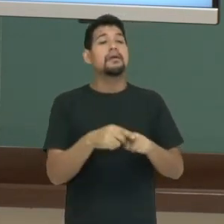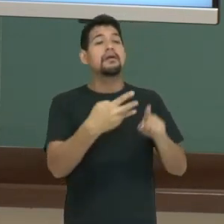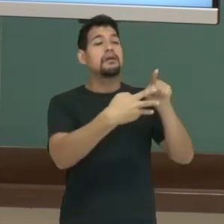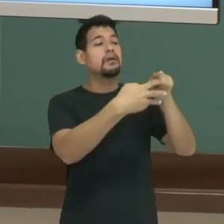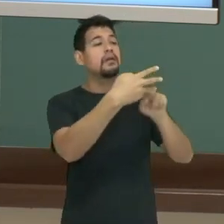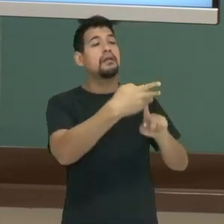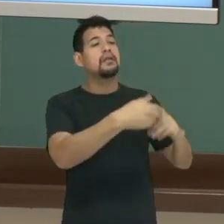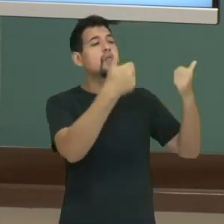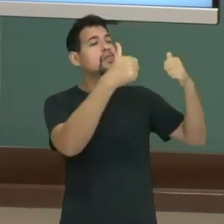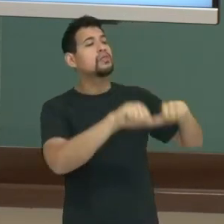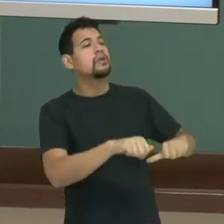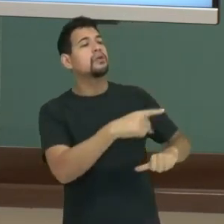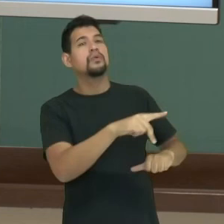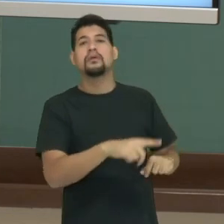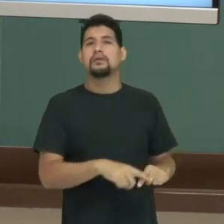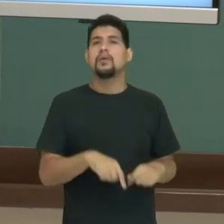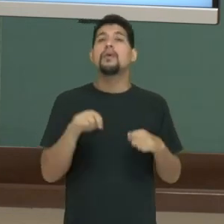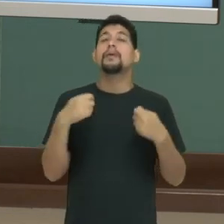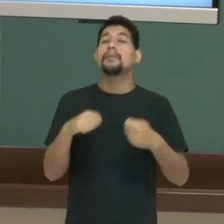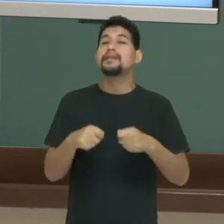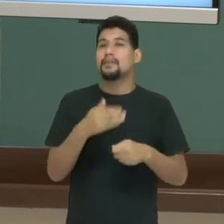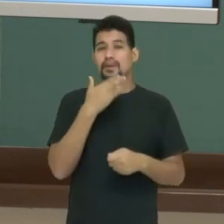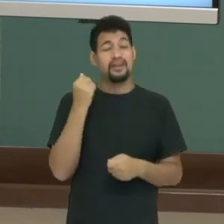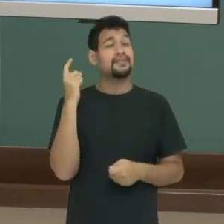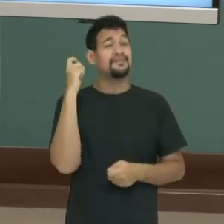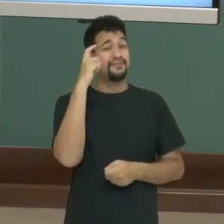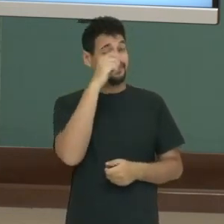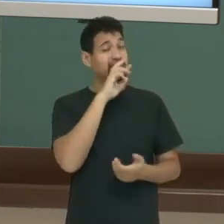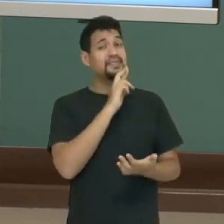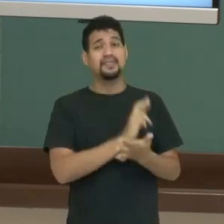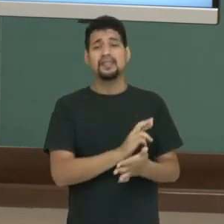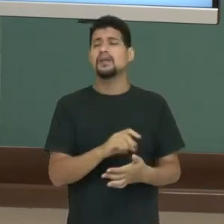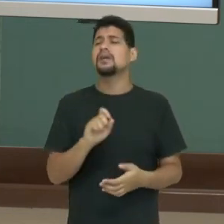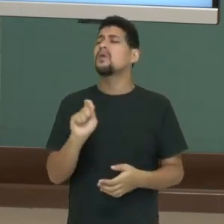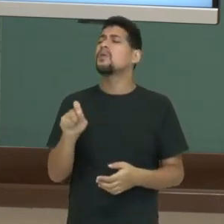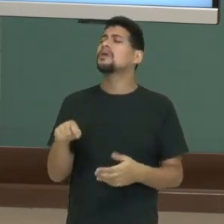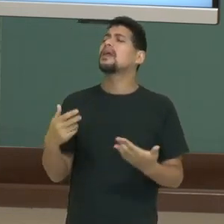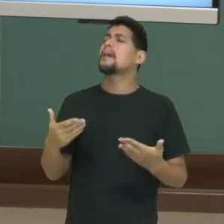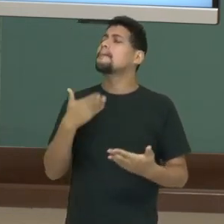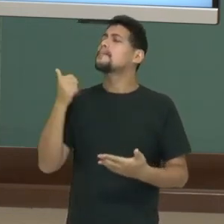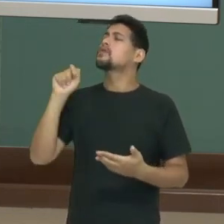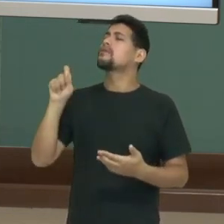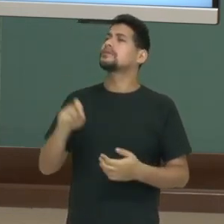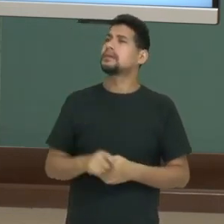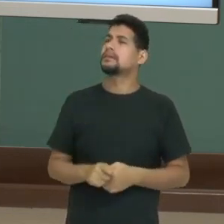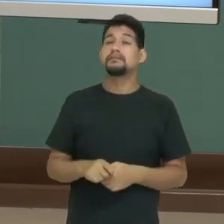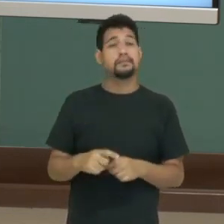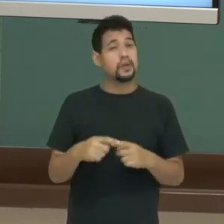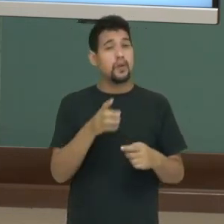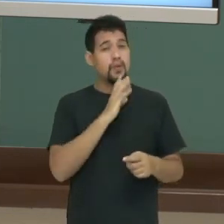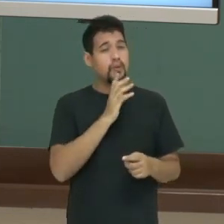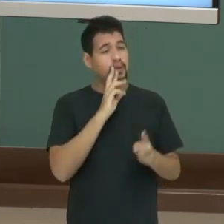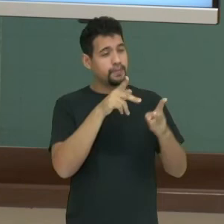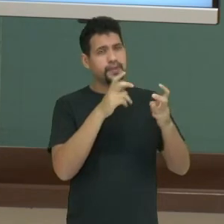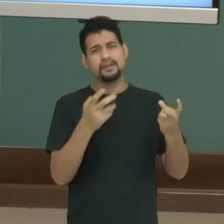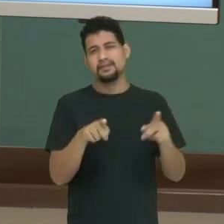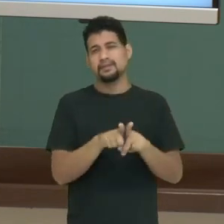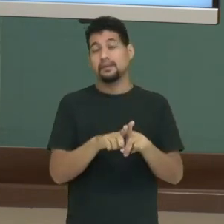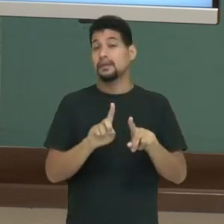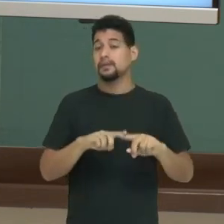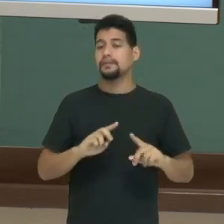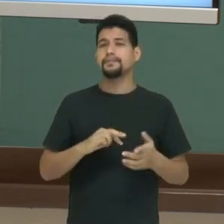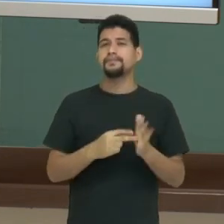adequar, ajustar, melhorar, também é difícil para o jovem, pois ele não tem uma base, né, de conhecimento sobre isso, tanto que